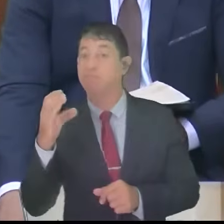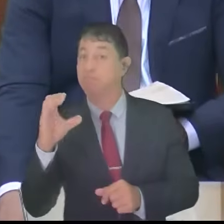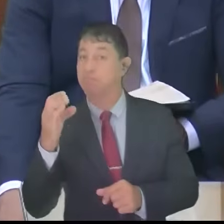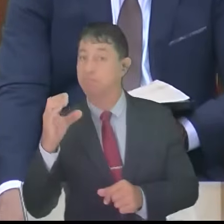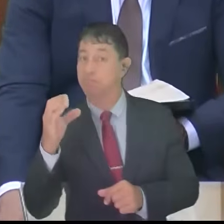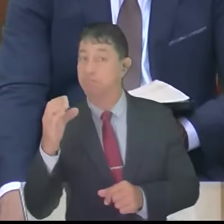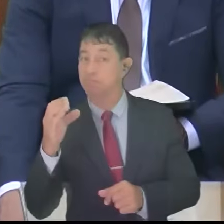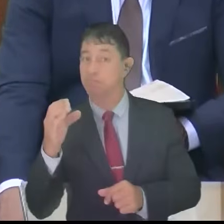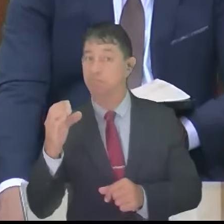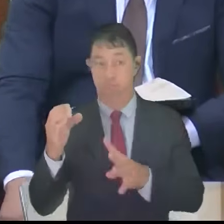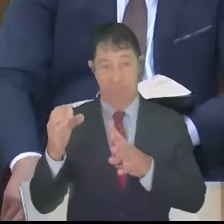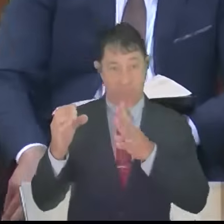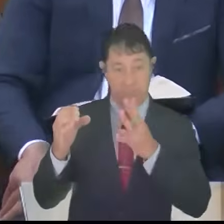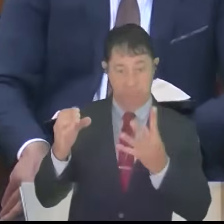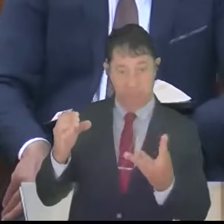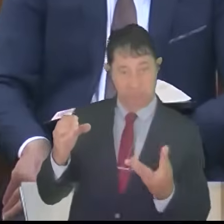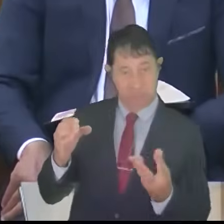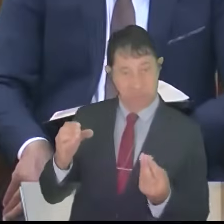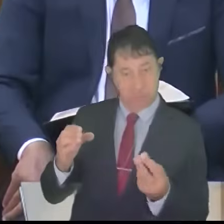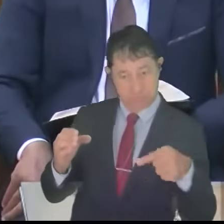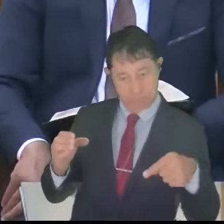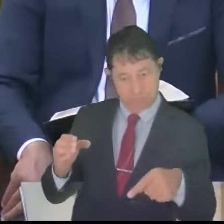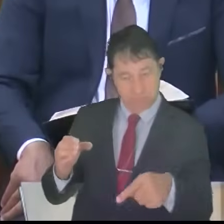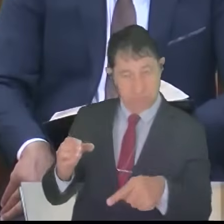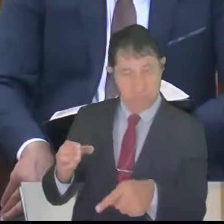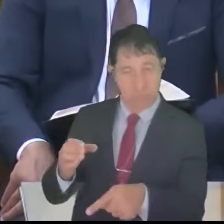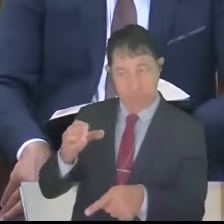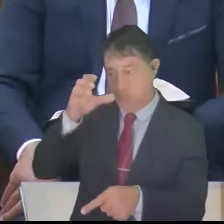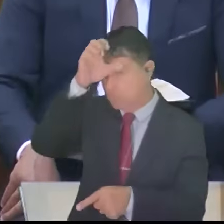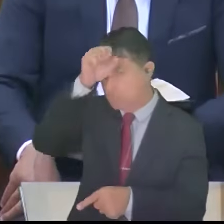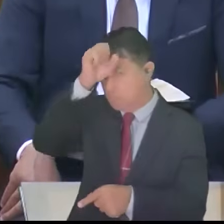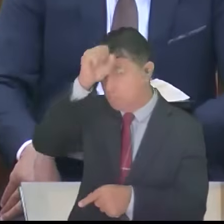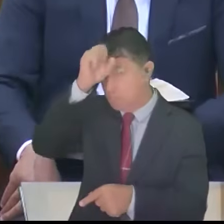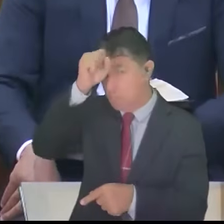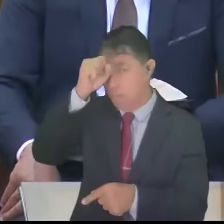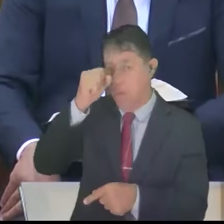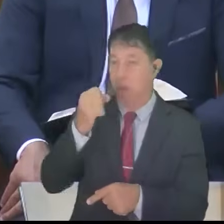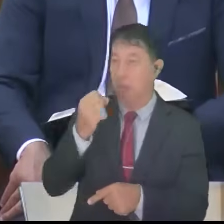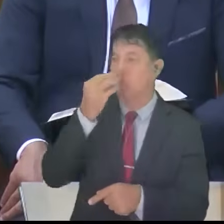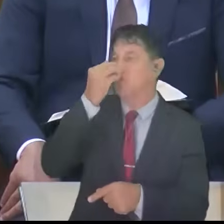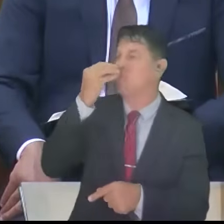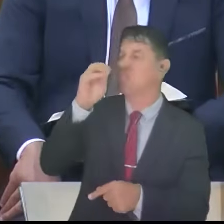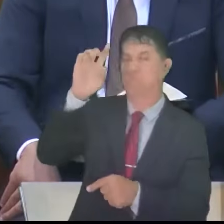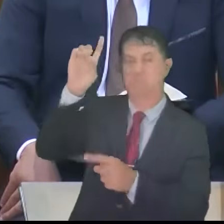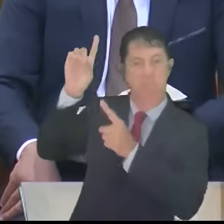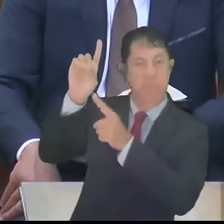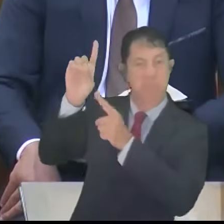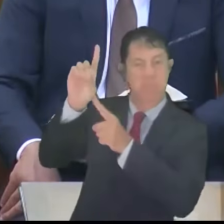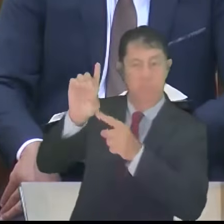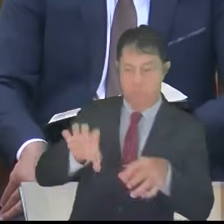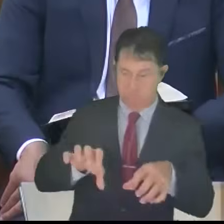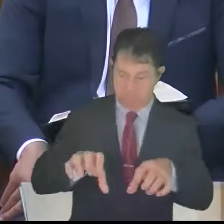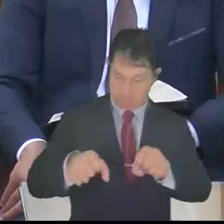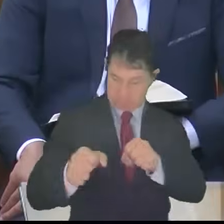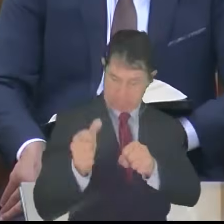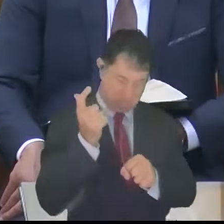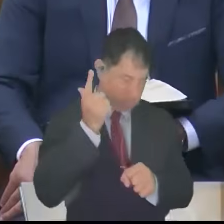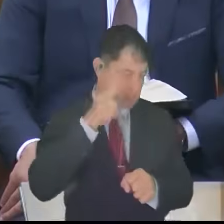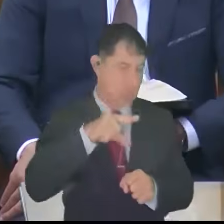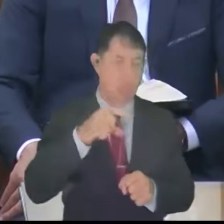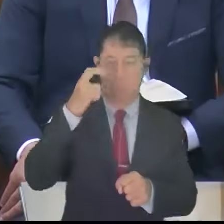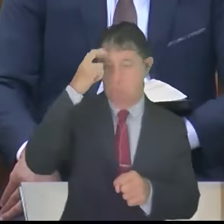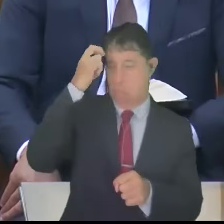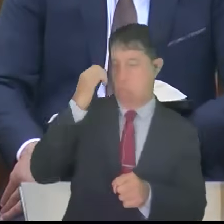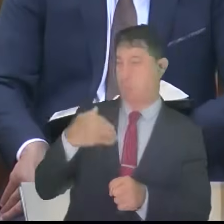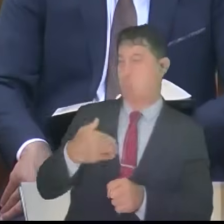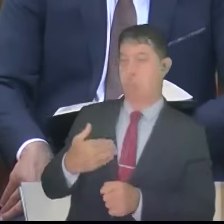Deus, por causa de uma ciência que aprendeu, por causa de um diploma que tem, começa a negar o Criador. E